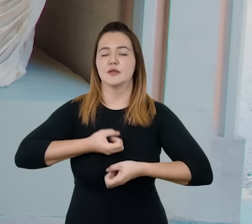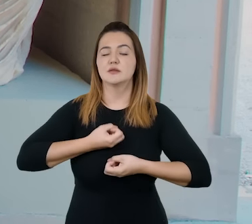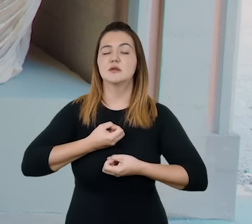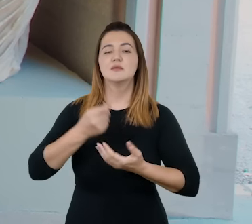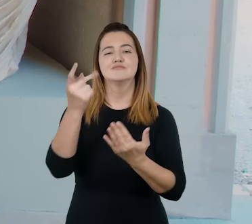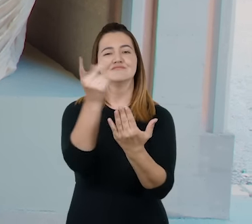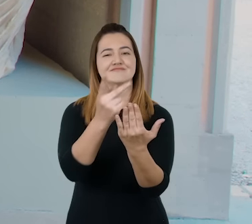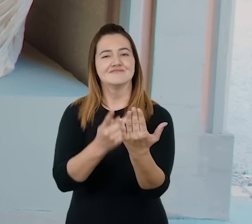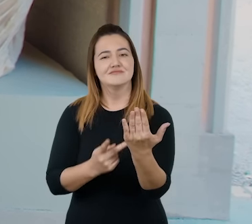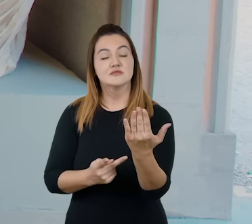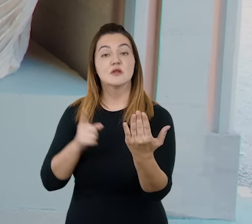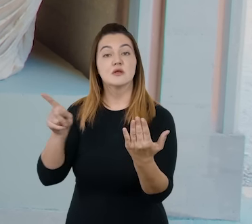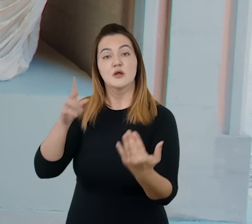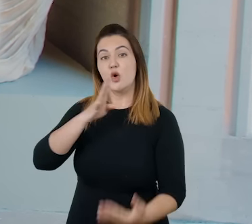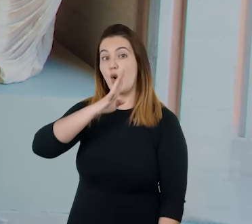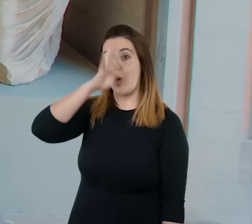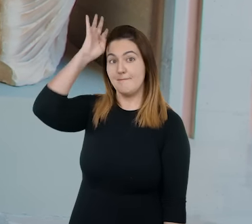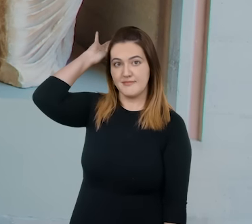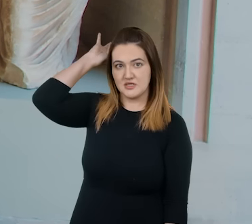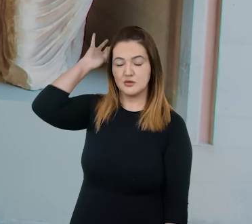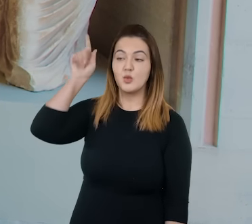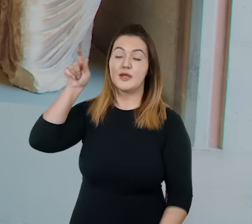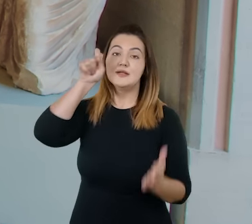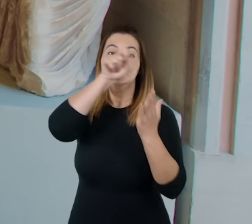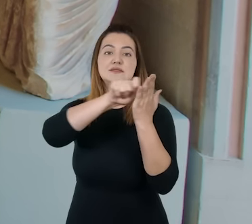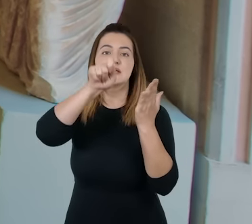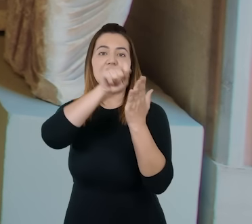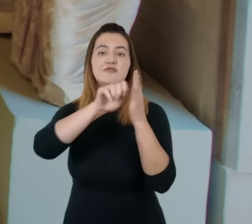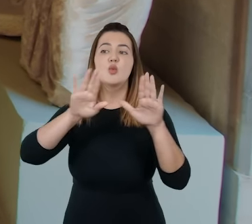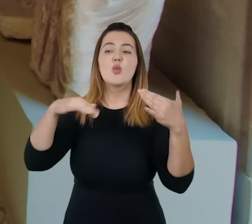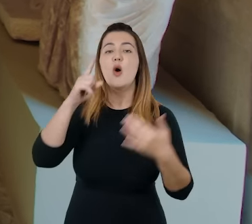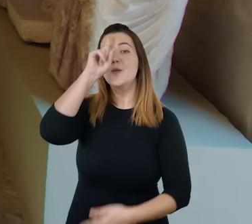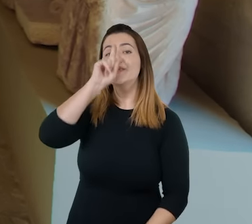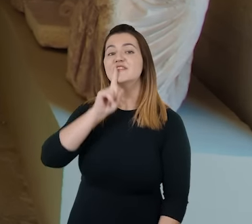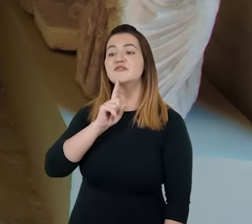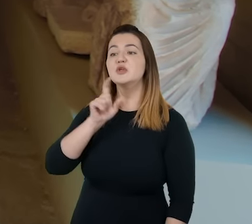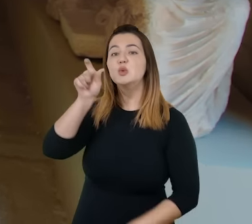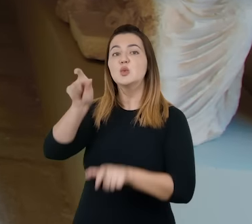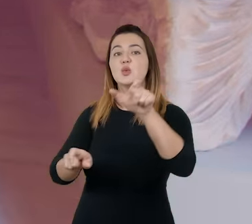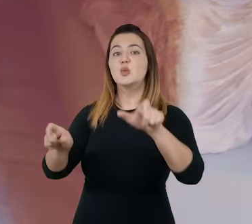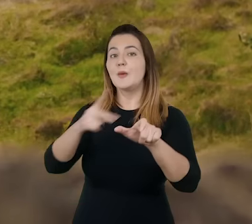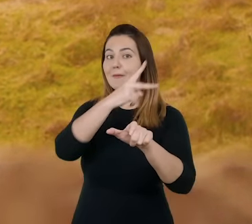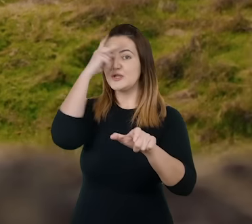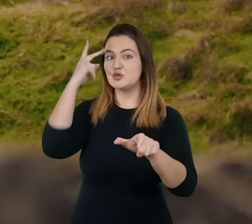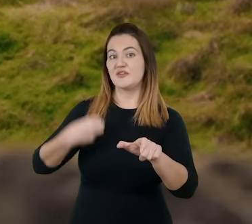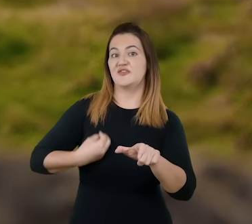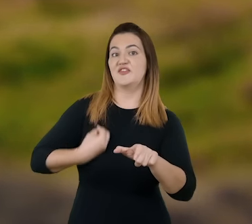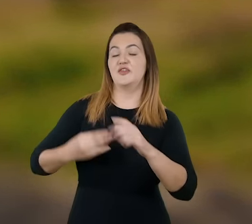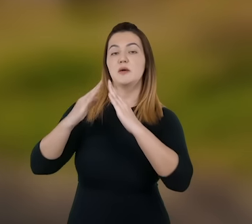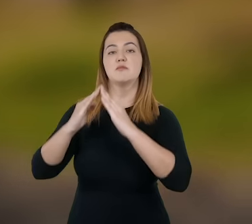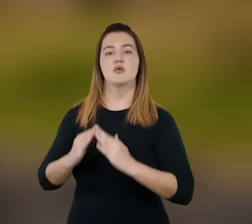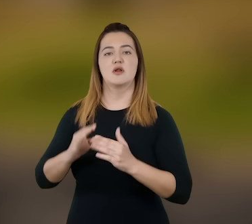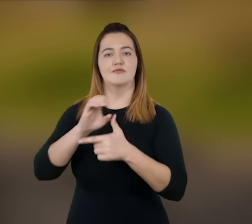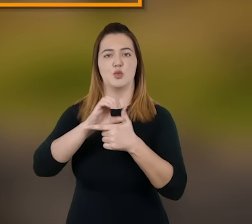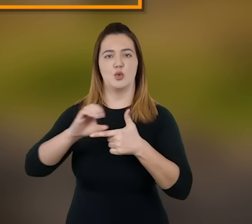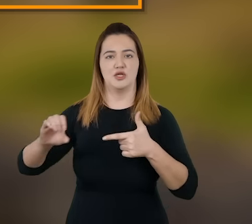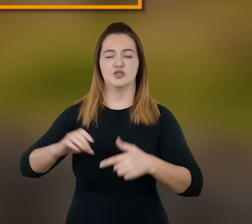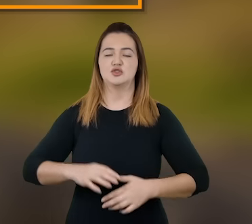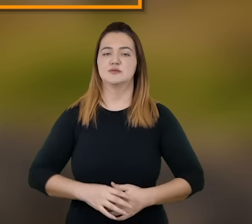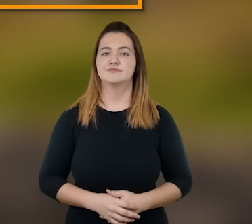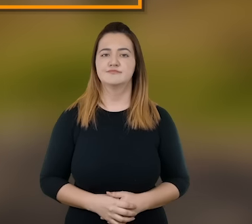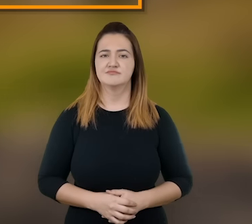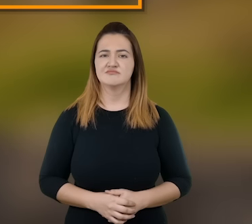poeta descreve, naquele tempo, o perfil social e moral da cidade de Corinto. Eu vou ler para você.